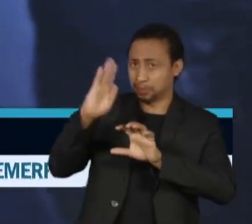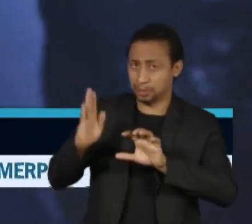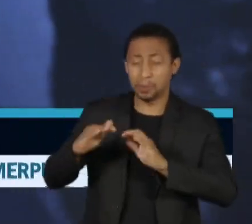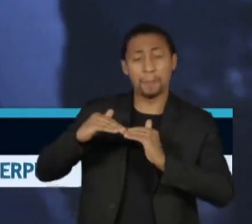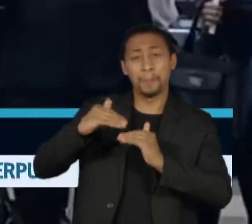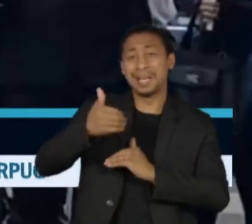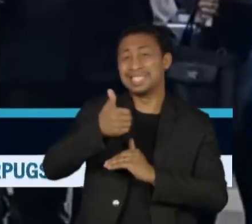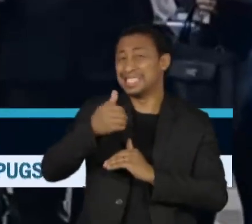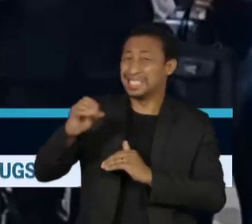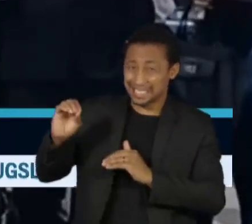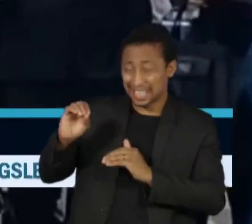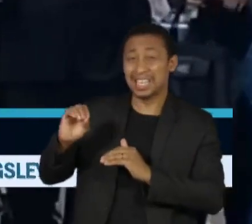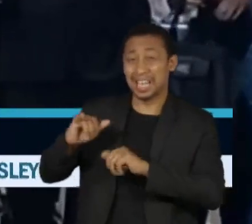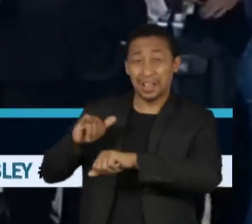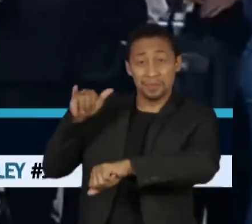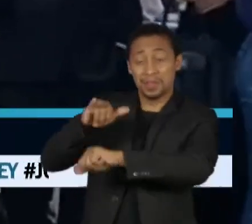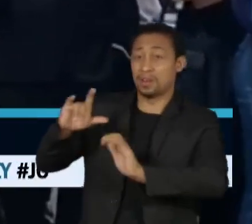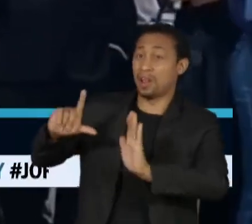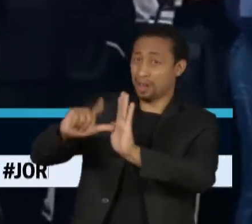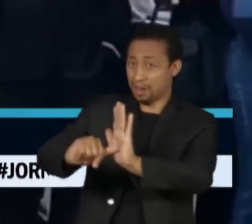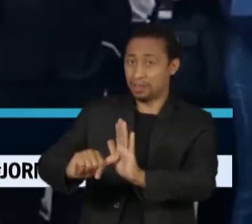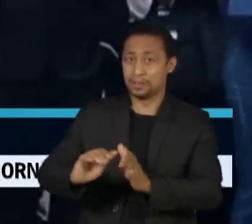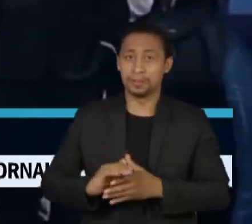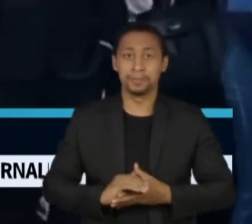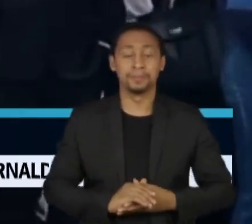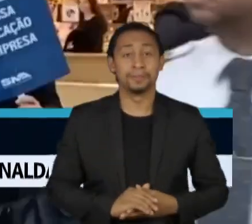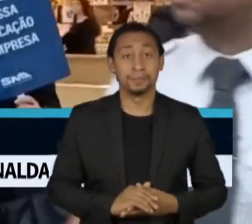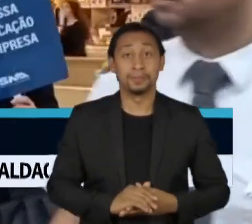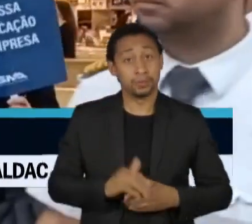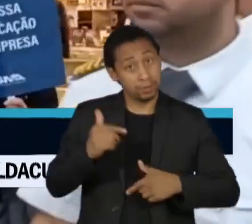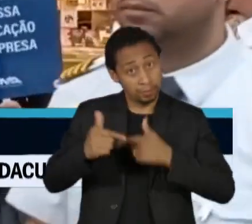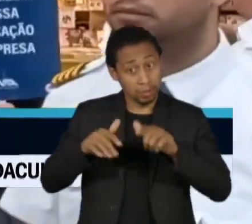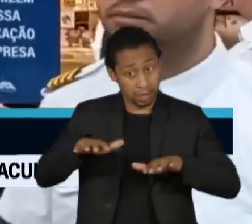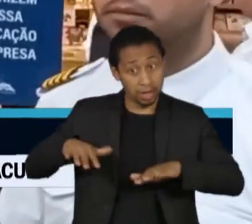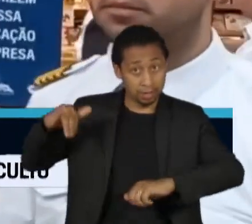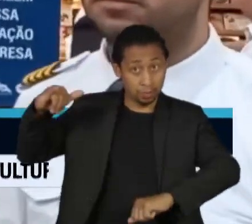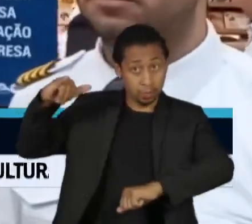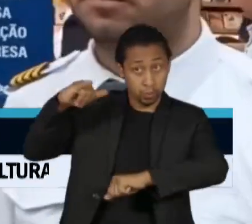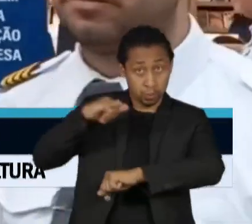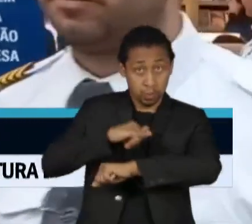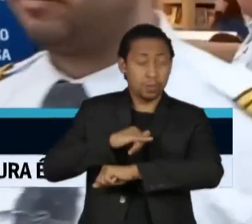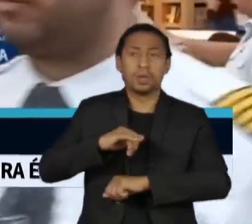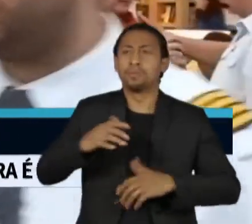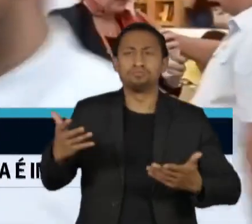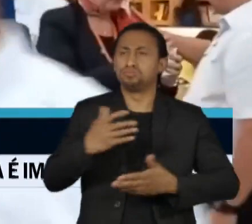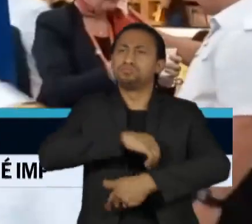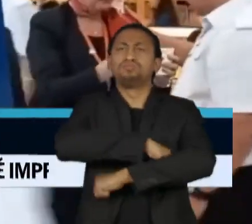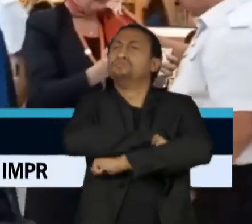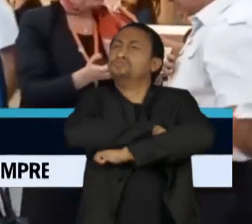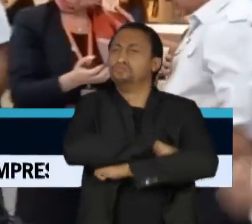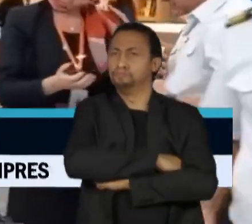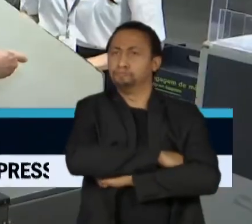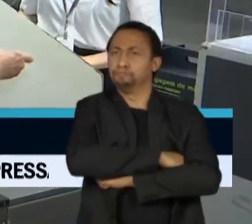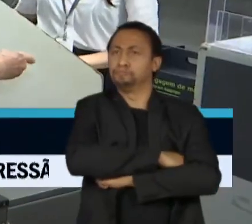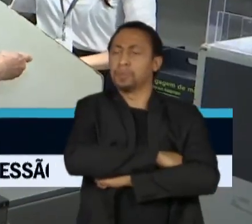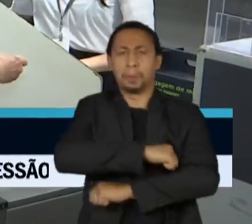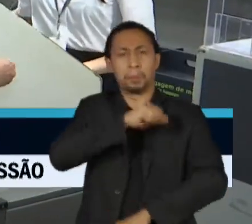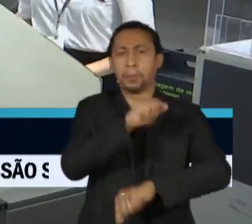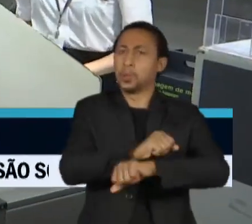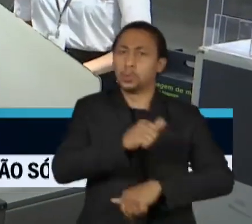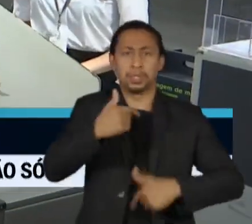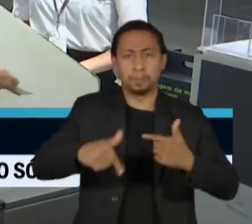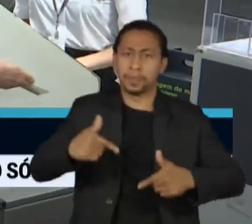100 voos. Os trabalhadores do setor aéreo cruzaram os braços logo no início do dia.